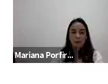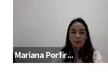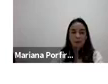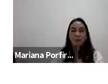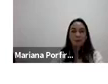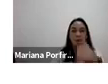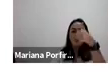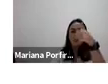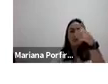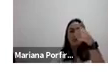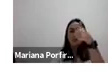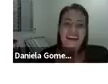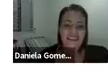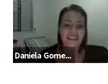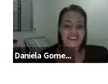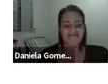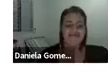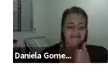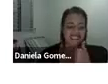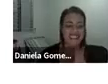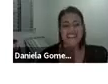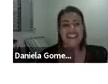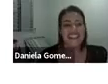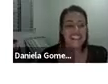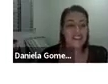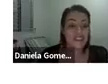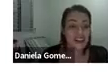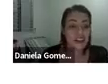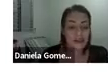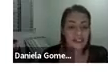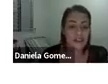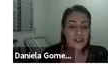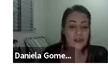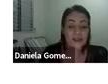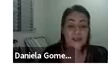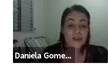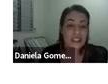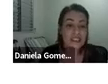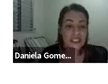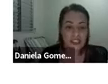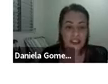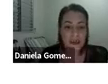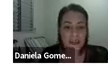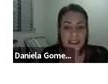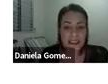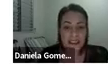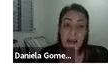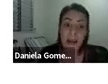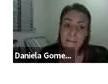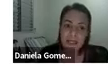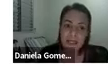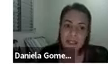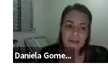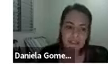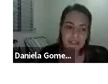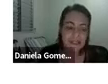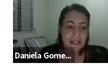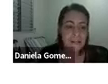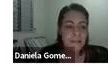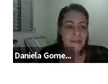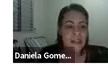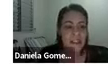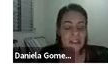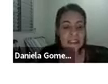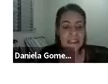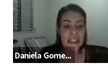Foi? Ah, foi. Beleza. Então, a gente vai falar um pouquinho sobre os benefícios da amamentação para a mãe,